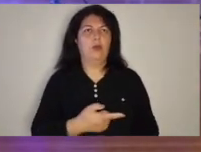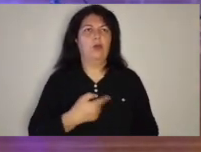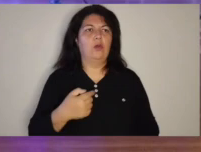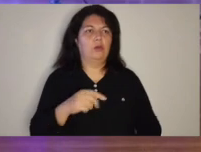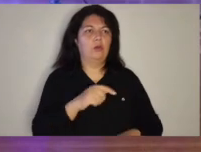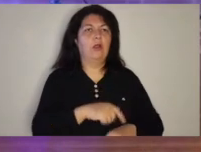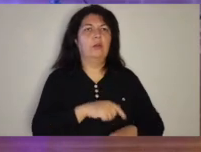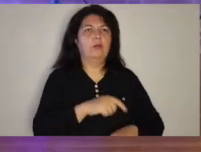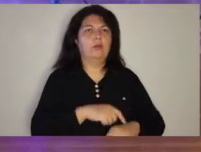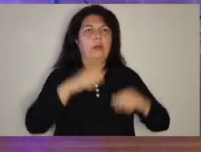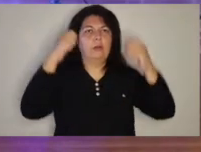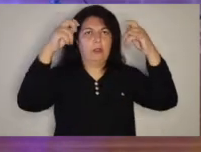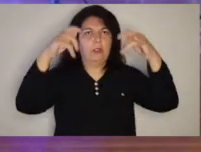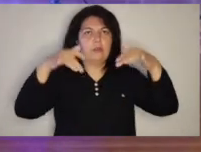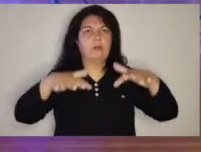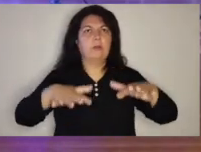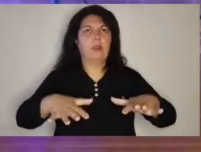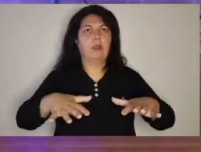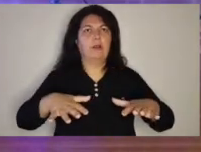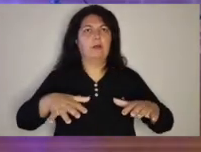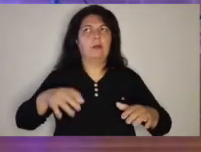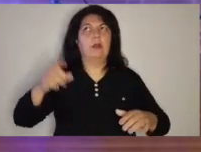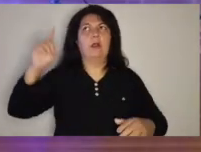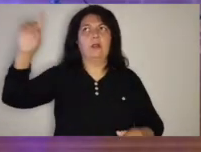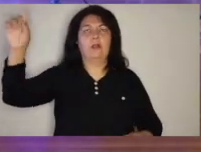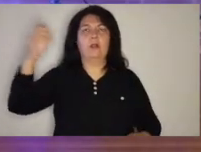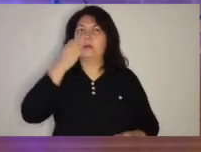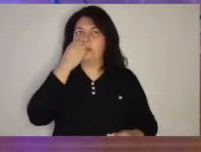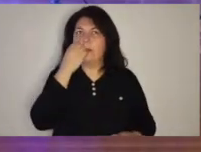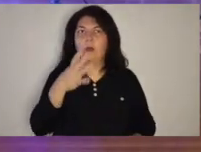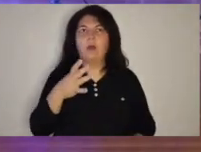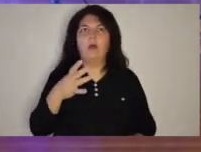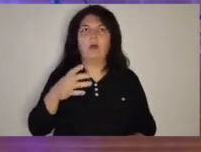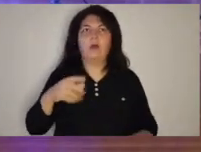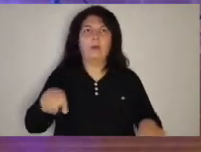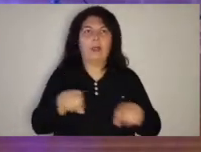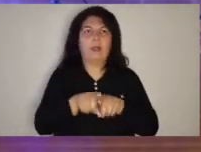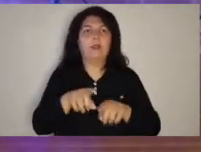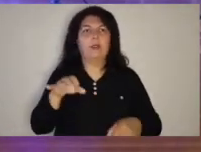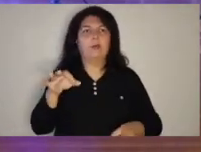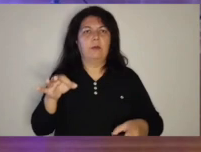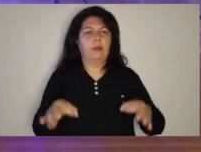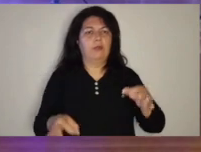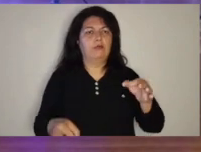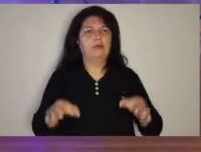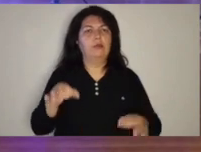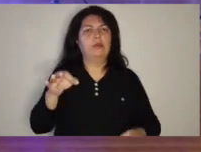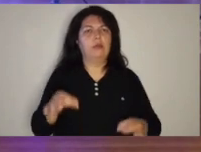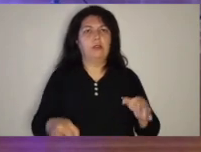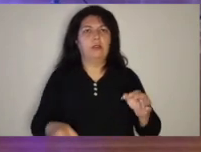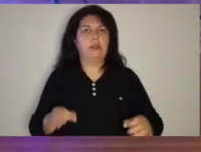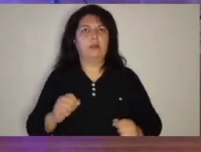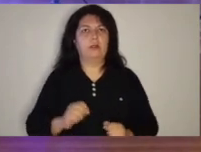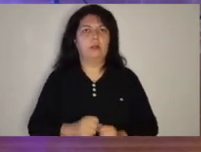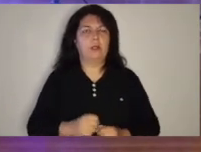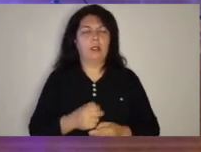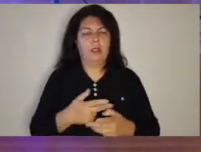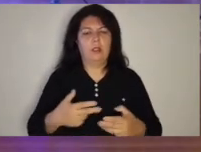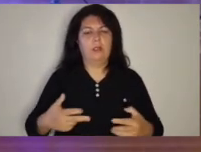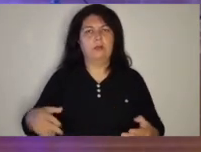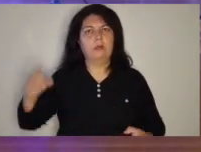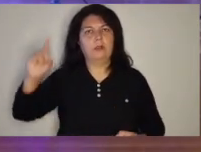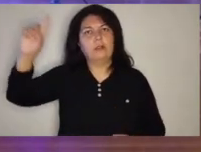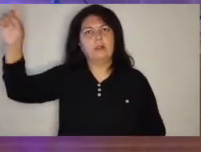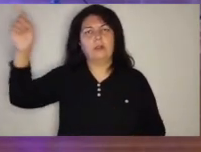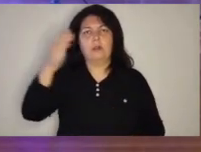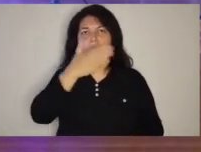tempo da graça, mas o nosso Deus continua sendo bom, mas o nosso Deus também é justiça. E as coisas